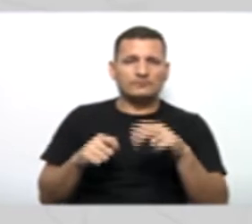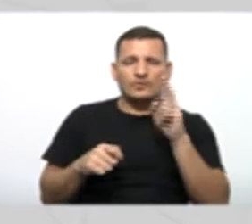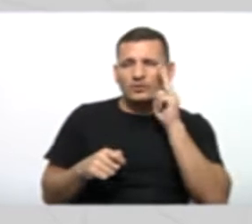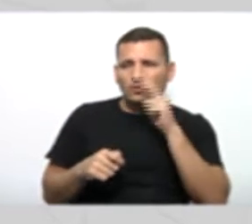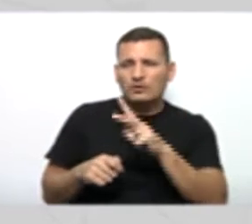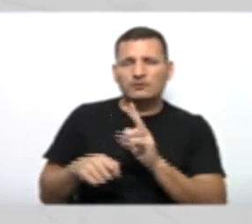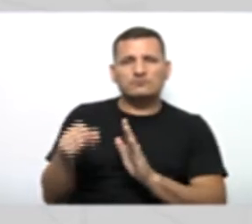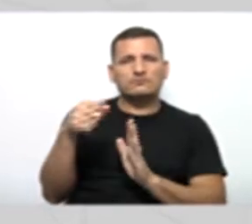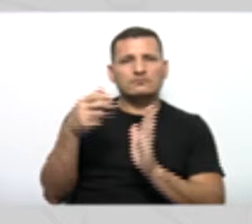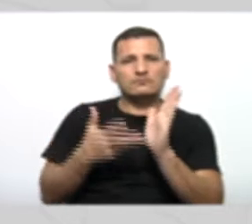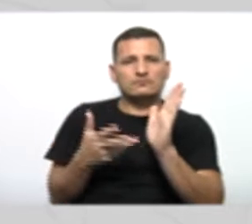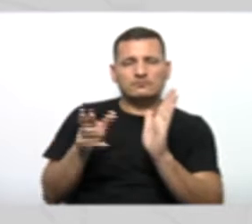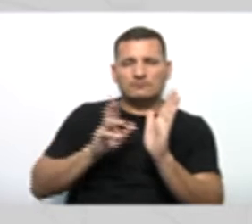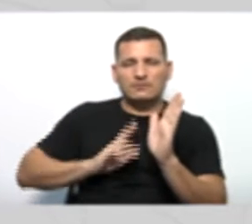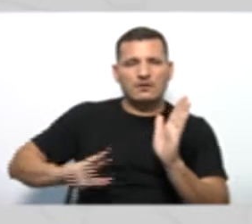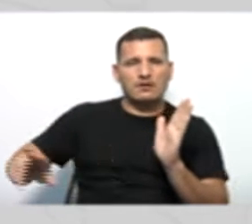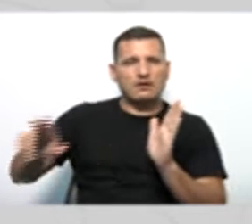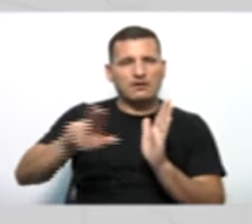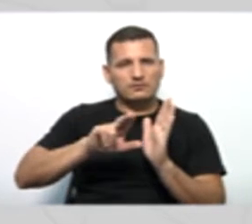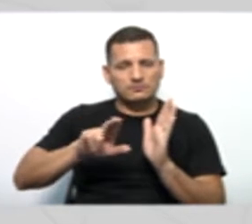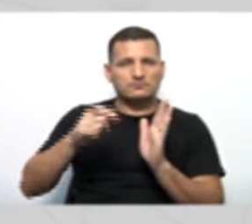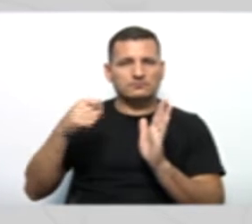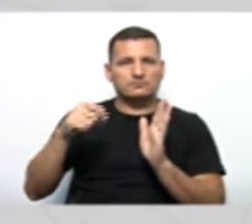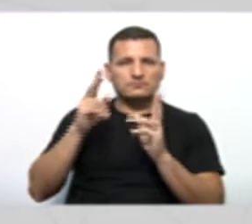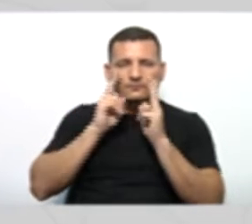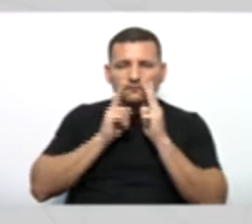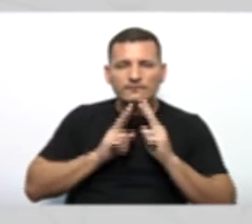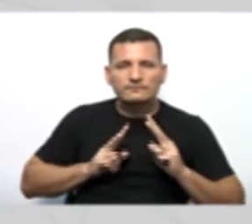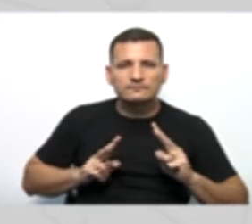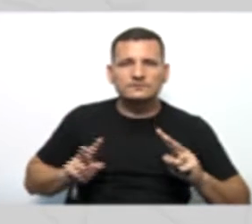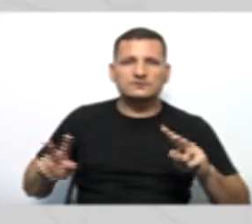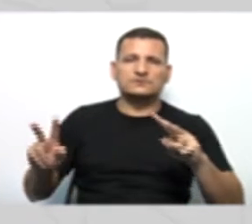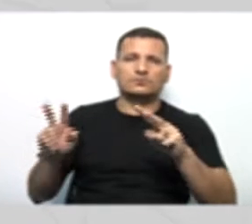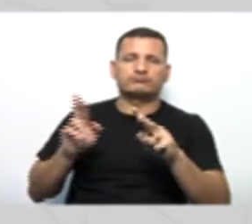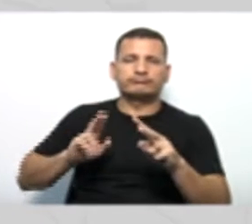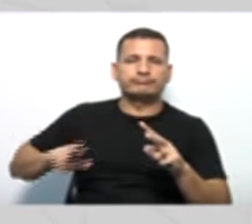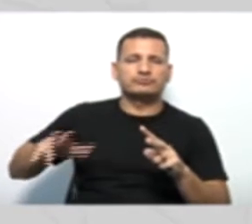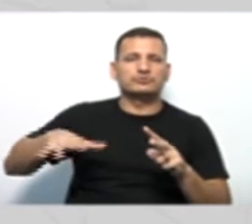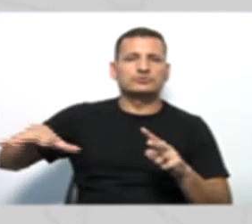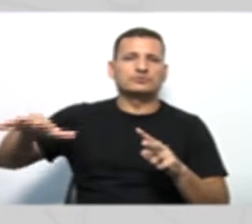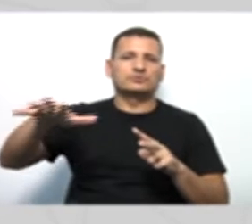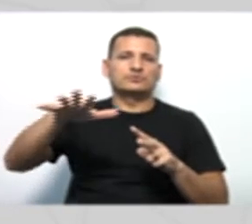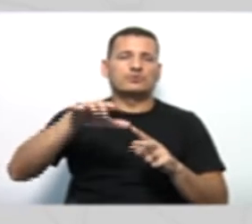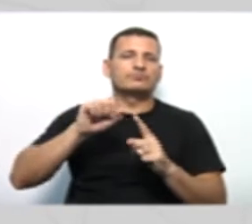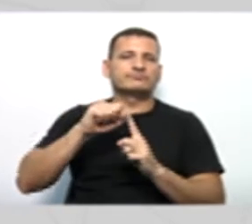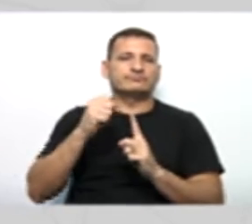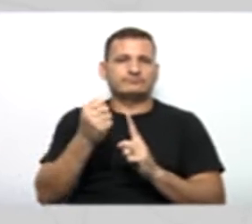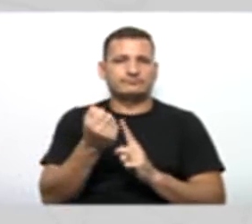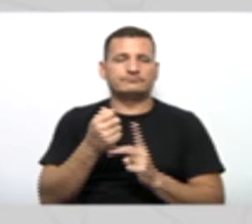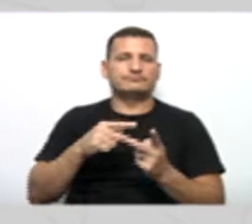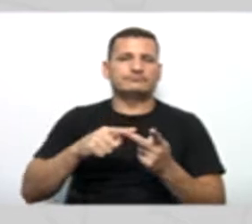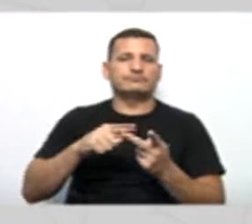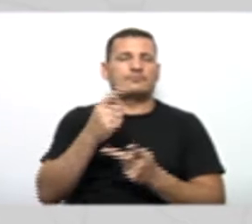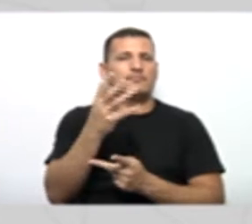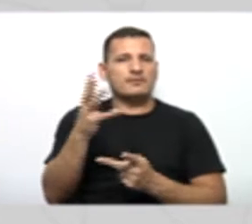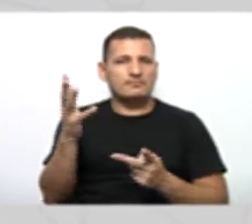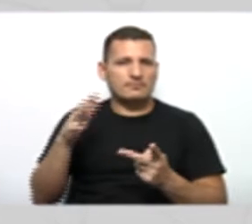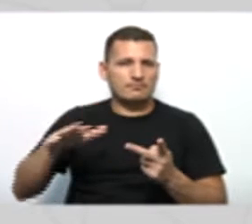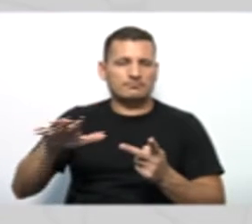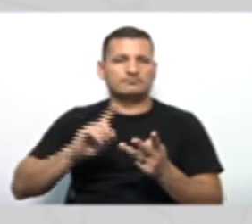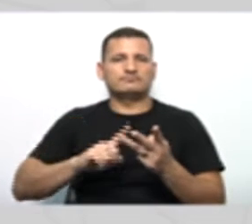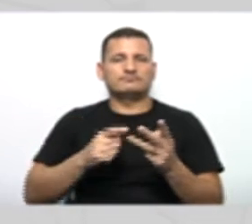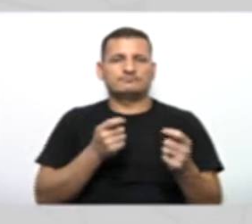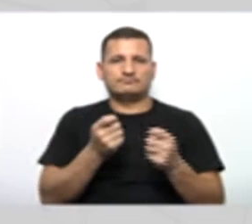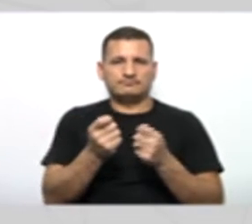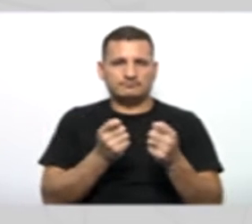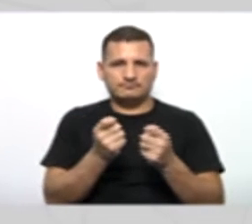vários aspectos, tem que ter uma visão multidimensional, olhando os aspectos sociais, ambientais e